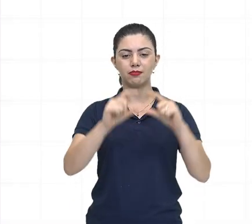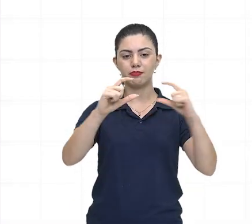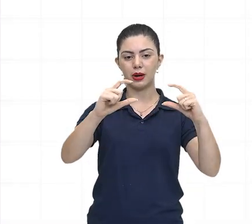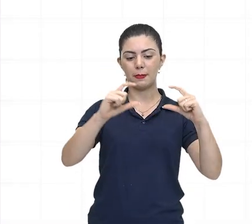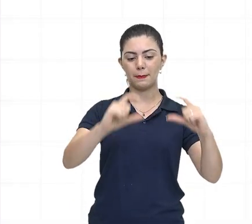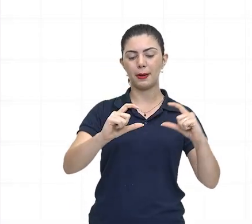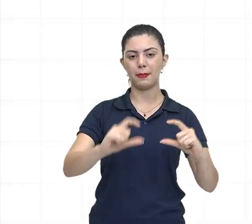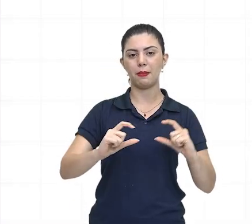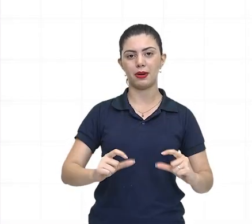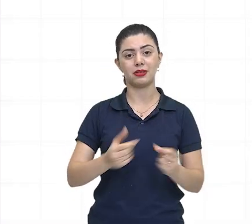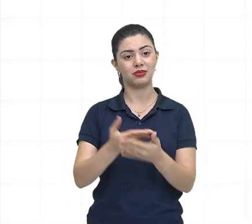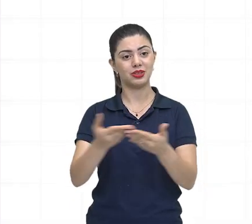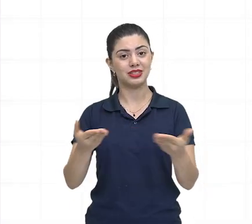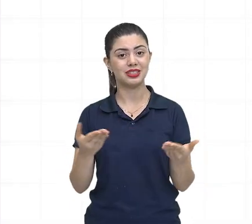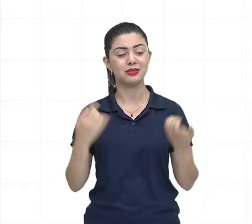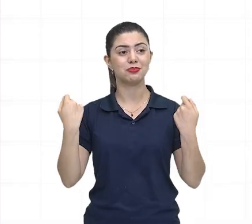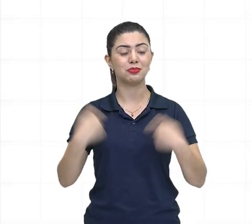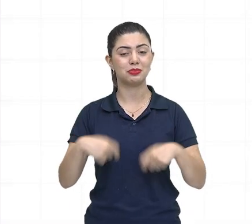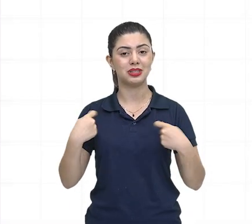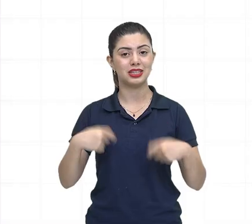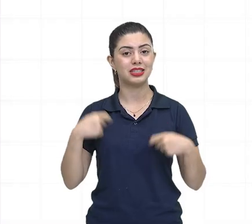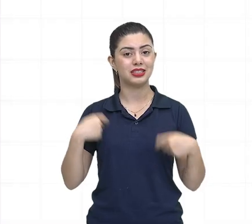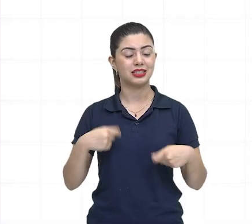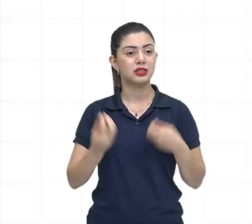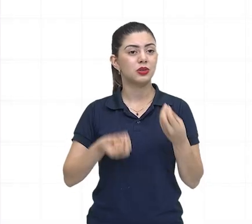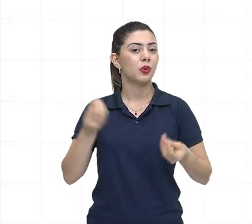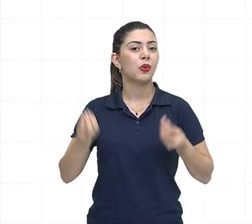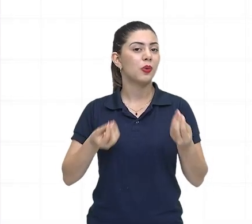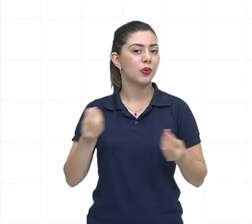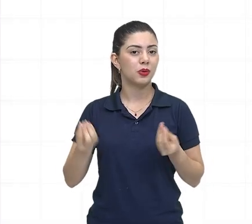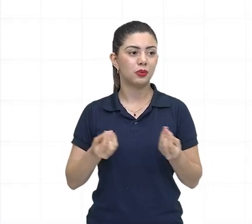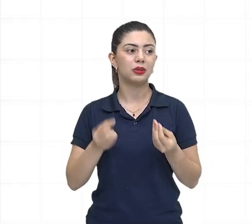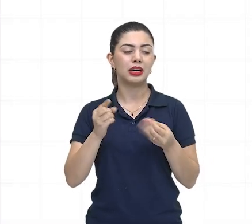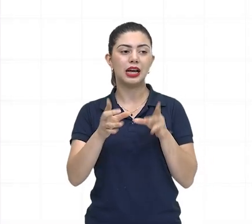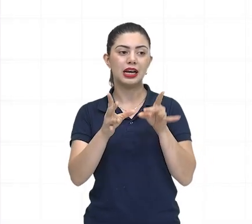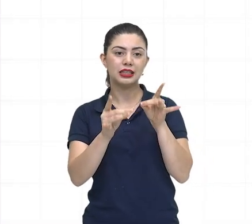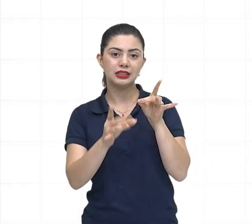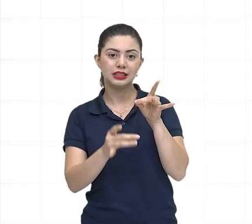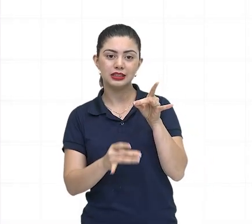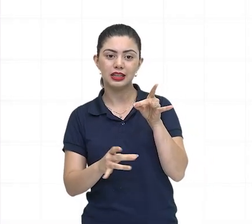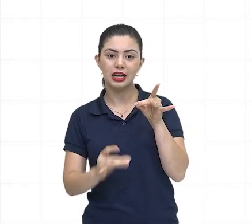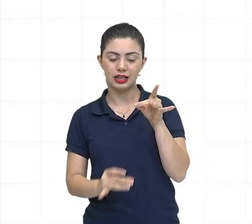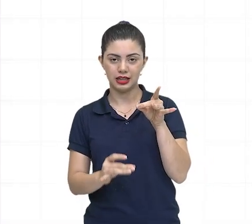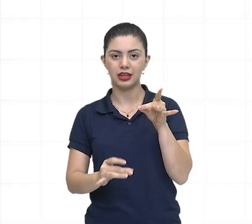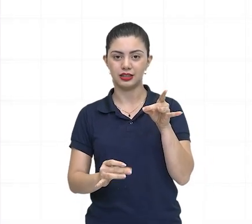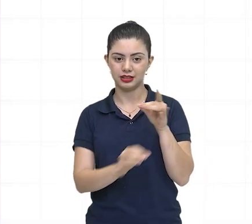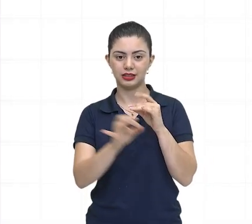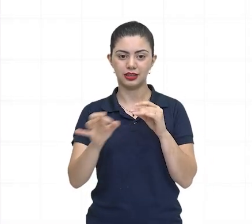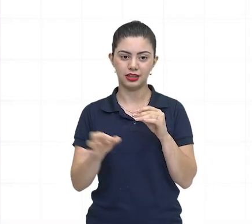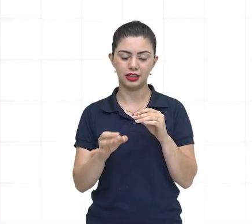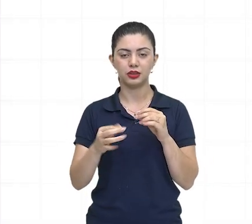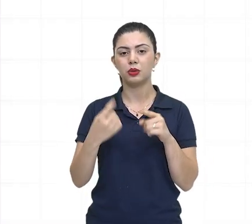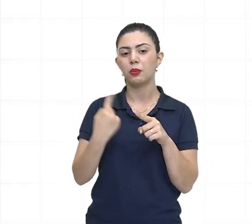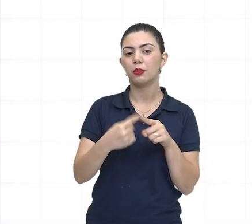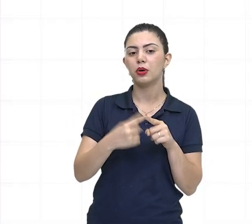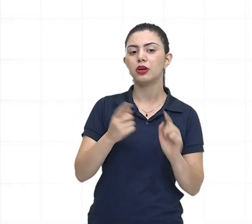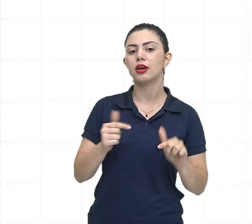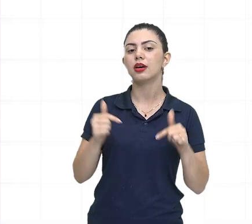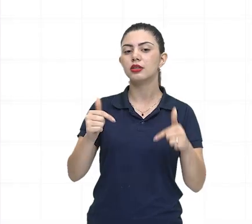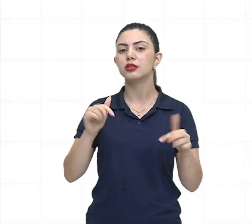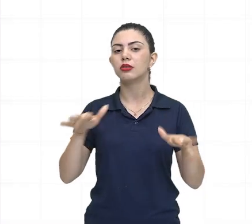retângulo. Então você precisa colocar a descrição juntamente